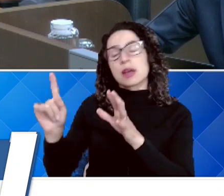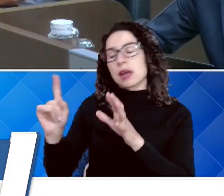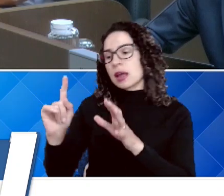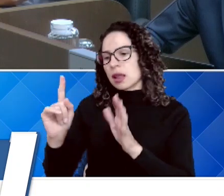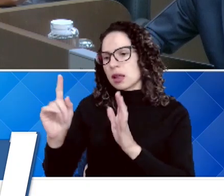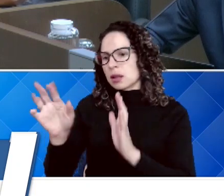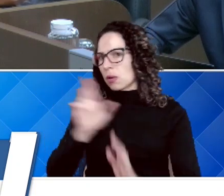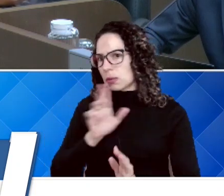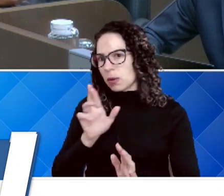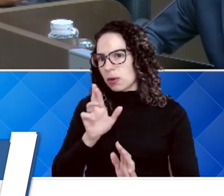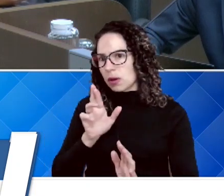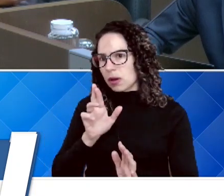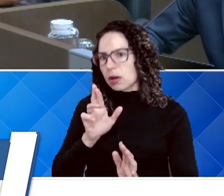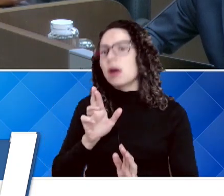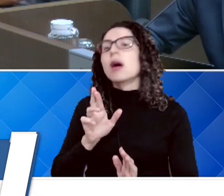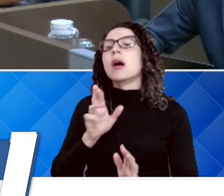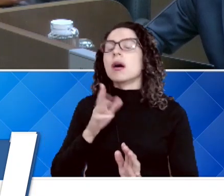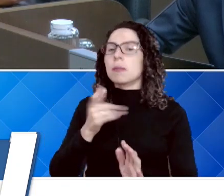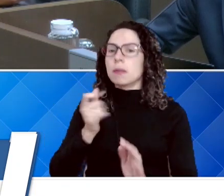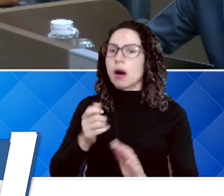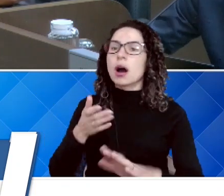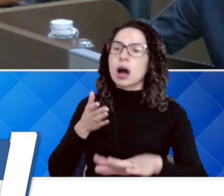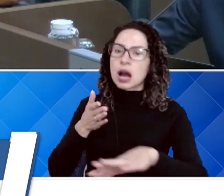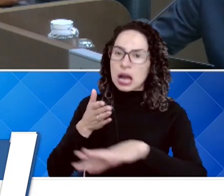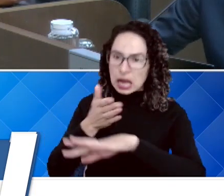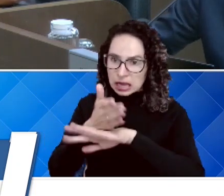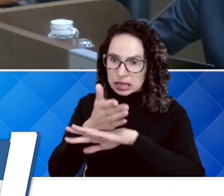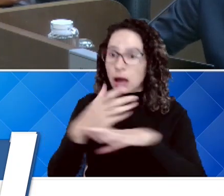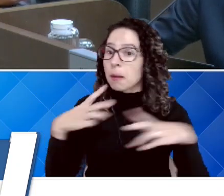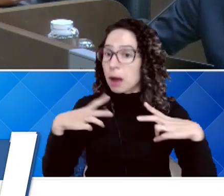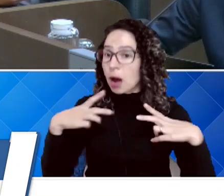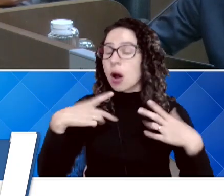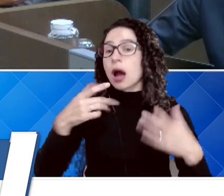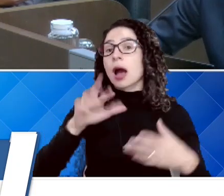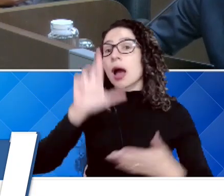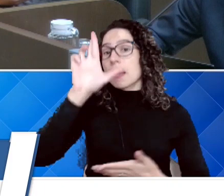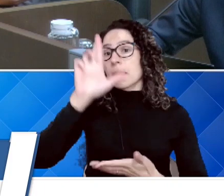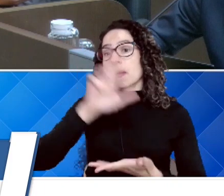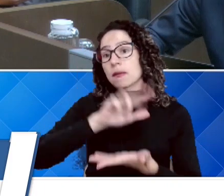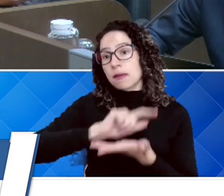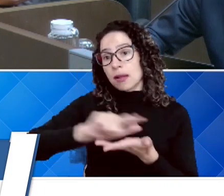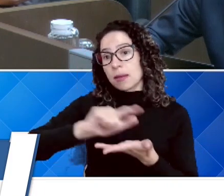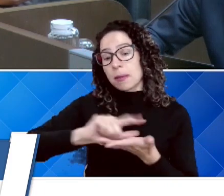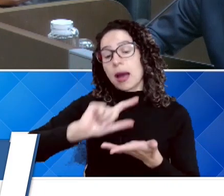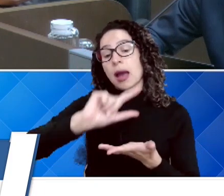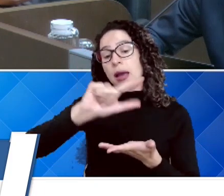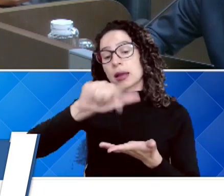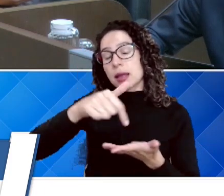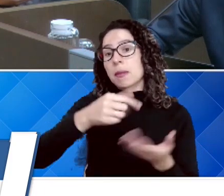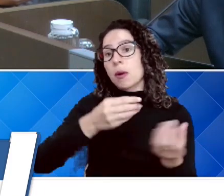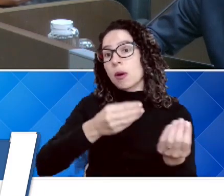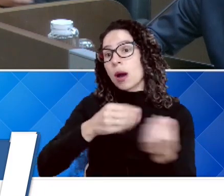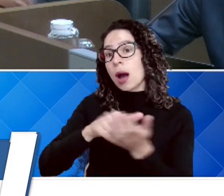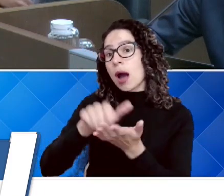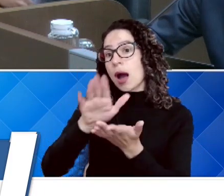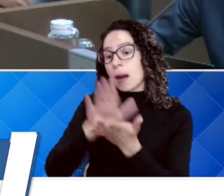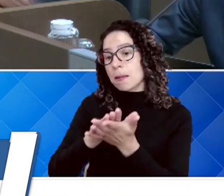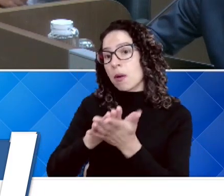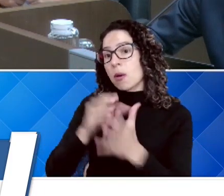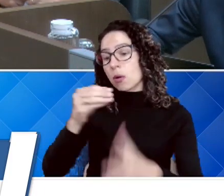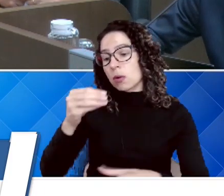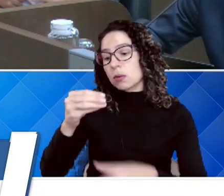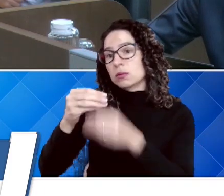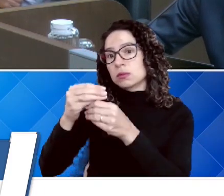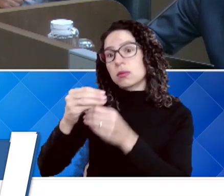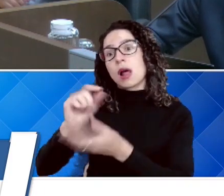notificação, de entrar no terreno particular e limpar. E depois mandar, inclusive, a multa da limpeza que a